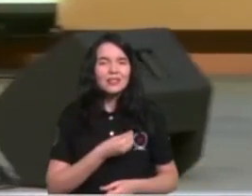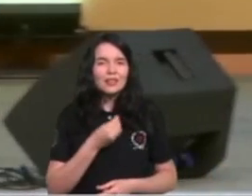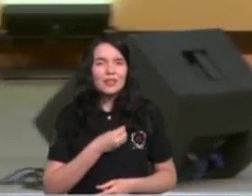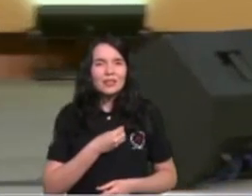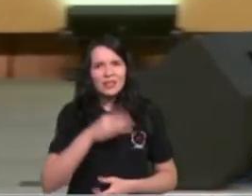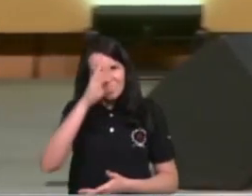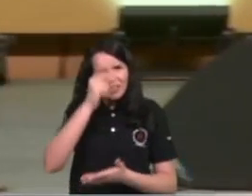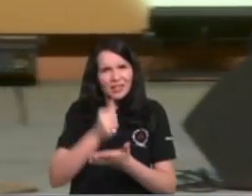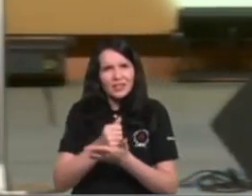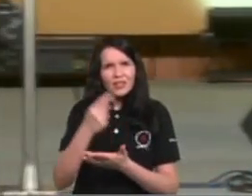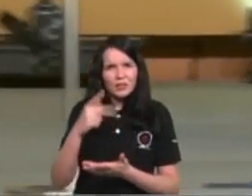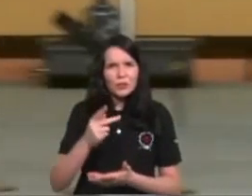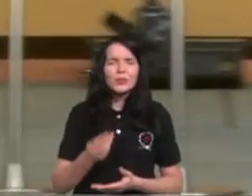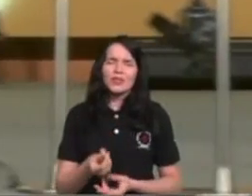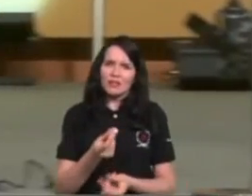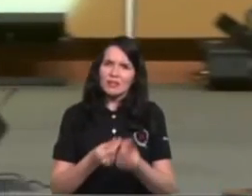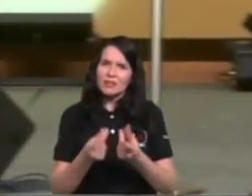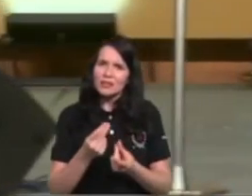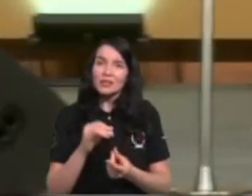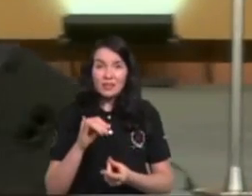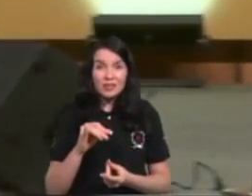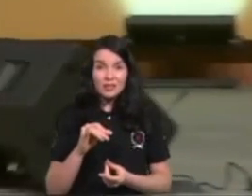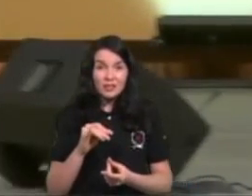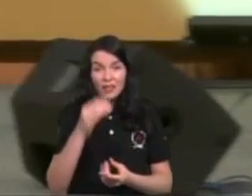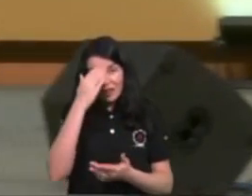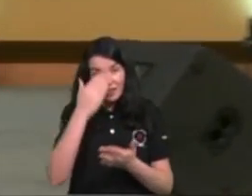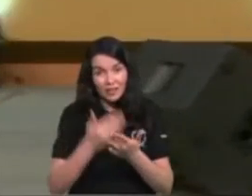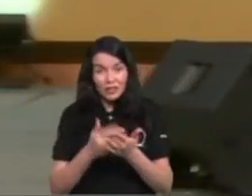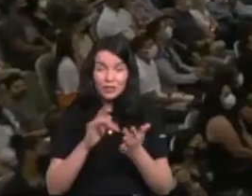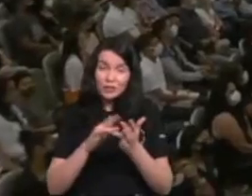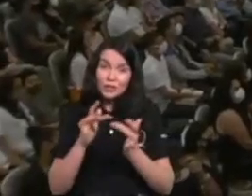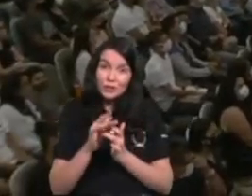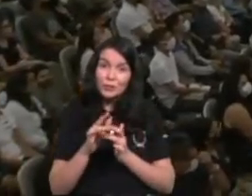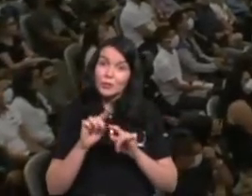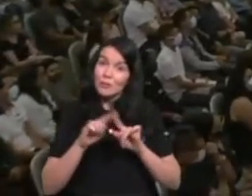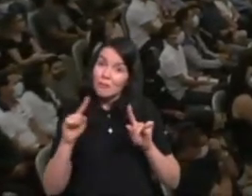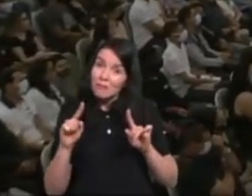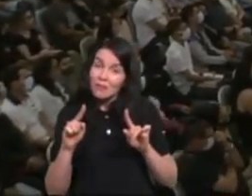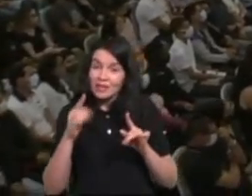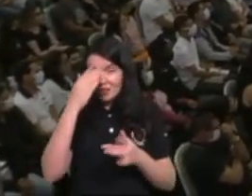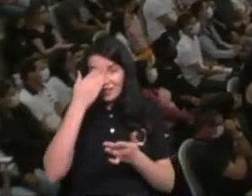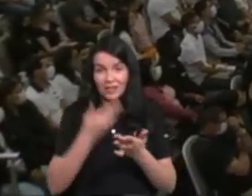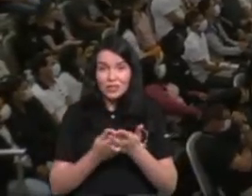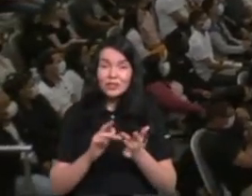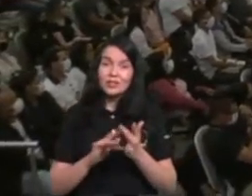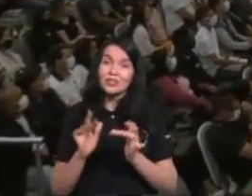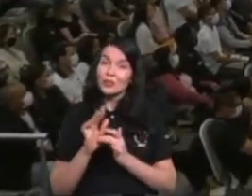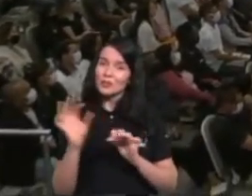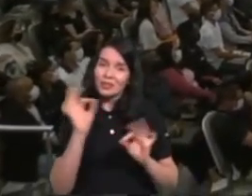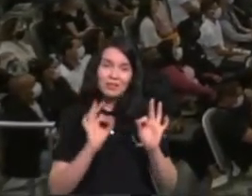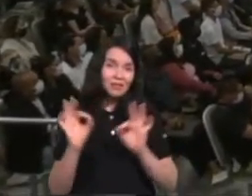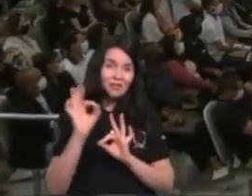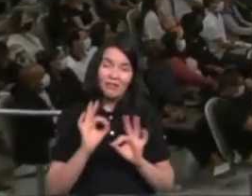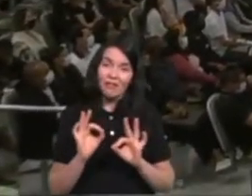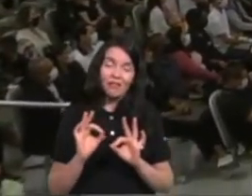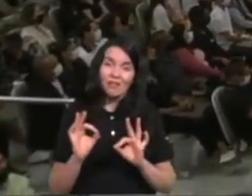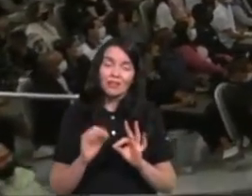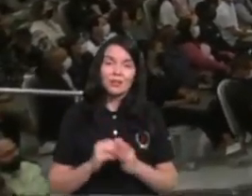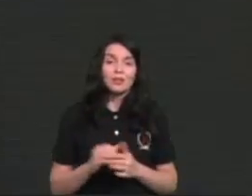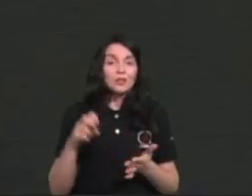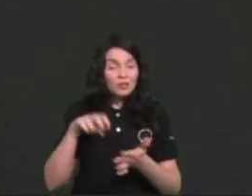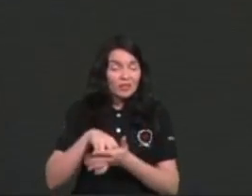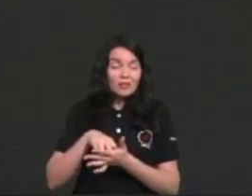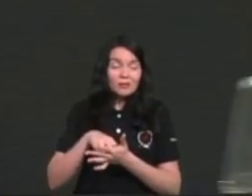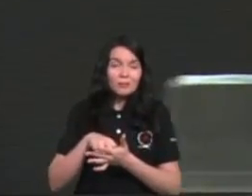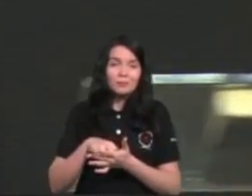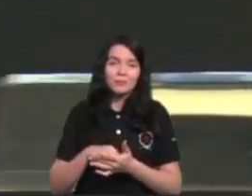você decide a sua eternidade quem nele crê não é condenado mas quem não crê já está condenado porquanto não crê no higiene do filho